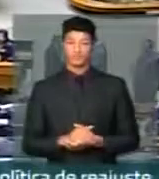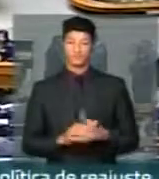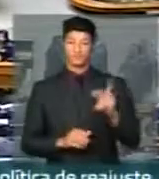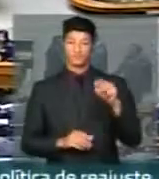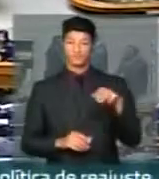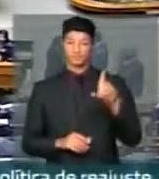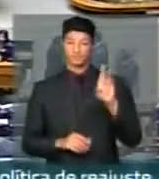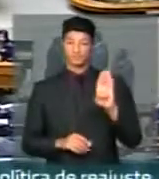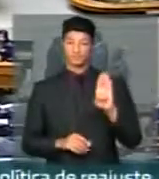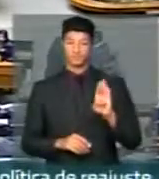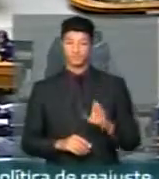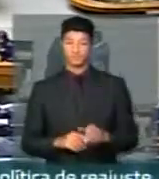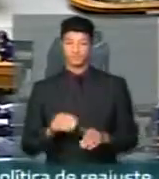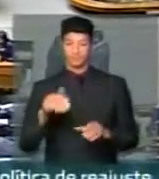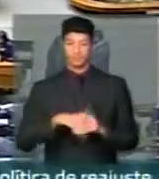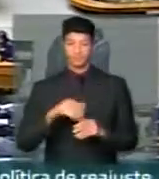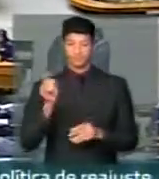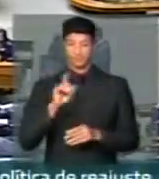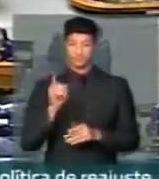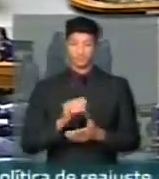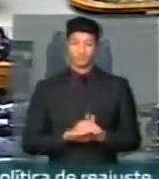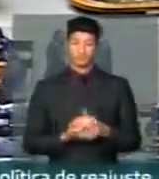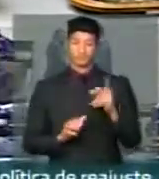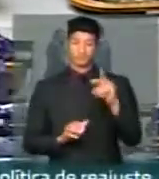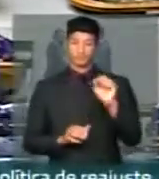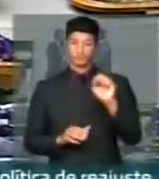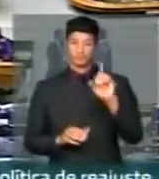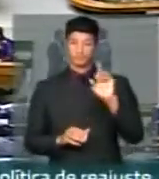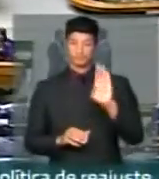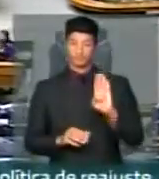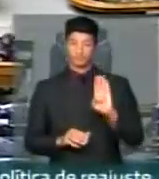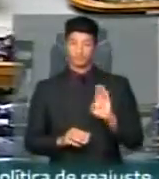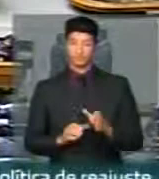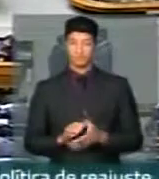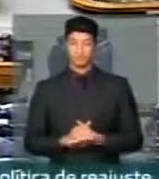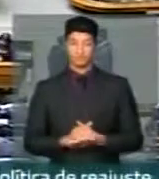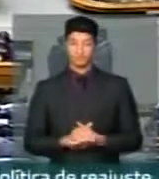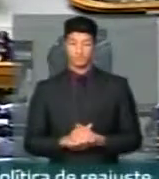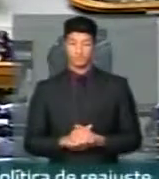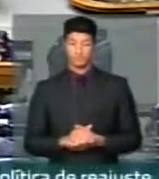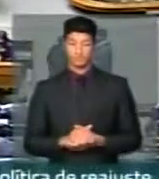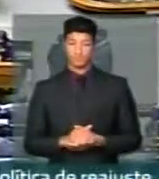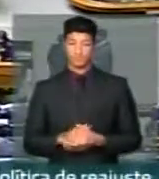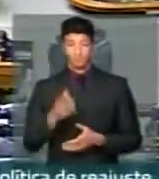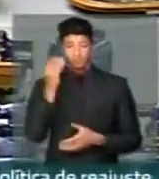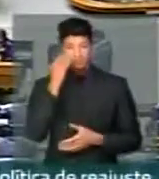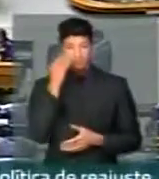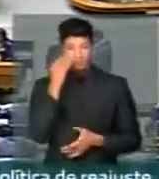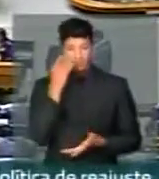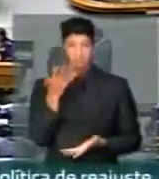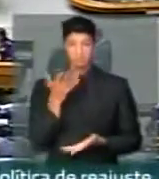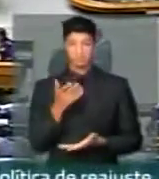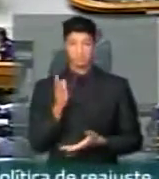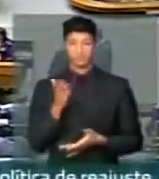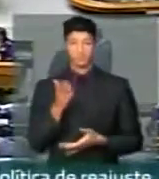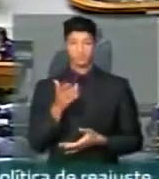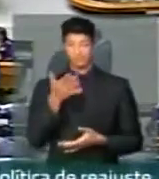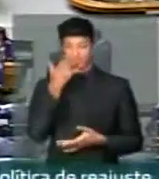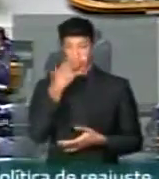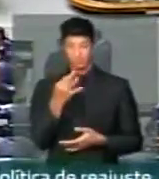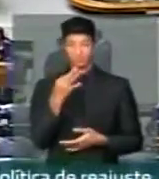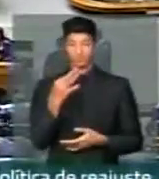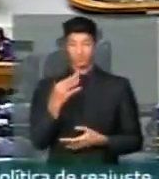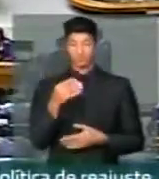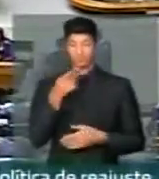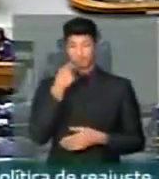Bloco PMDB. PMDB vota não, senhor presidente. PSDB. Senhor presidente, eu tentei muito, prestei muita